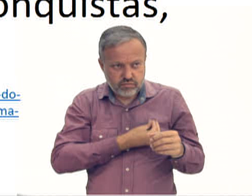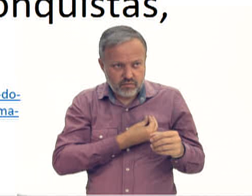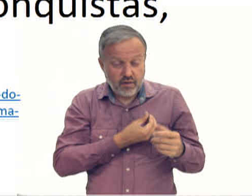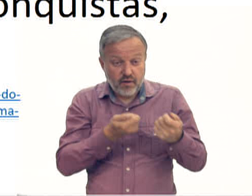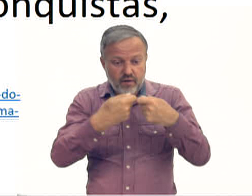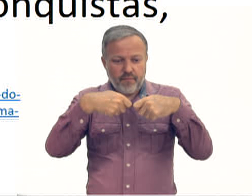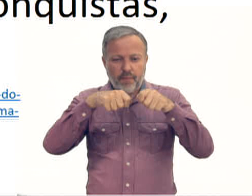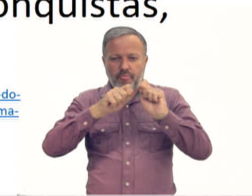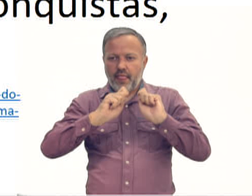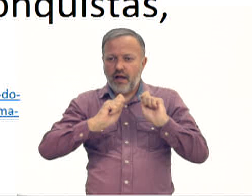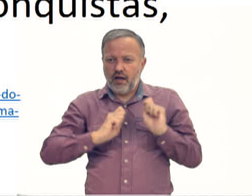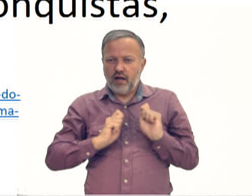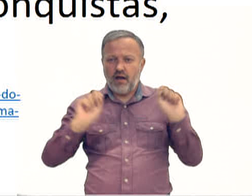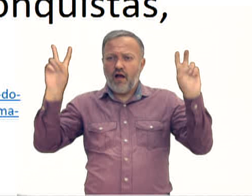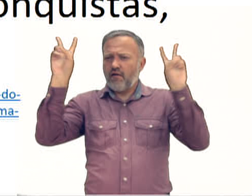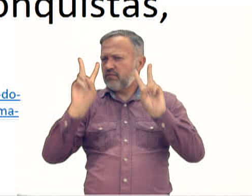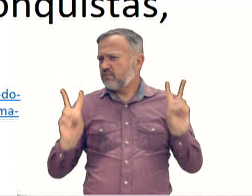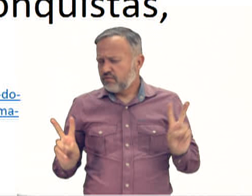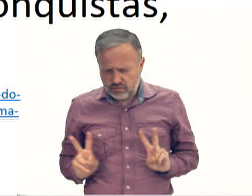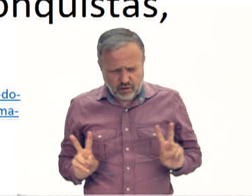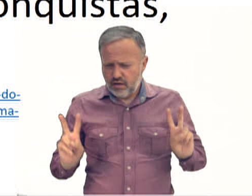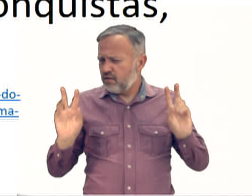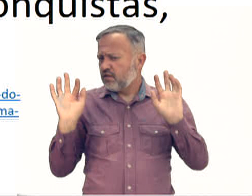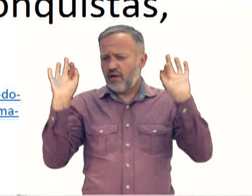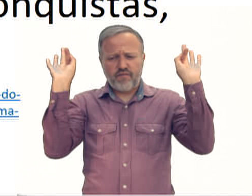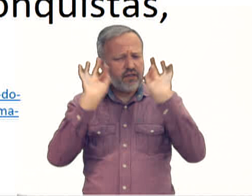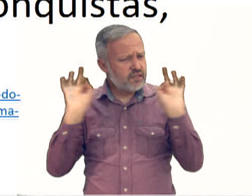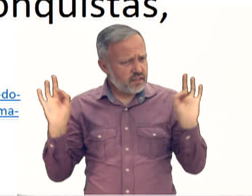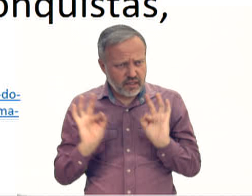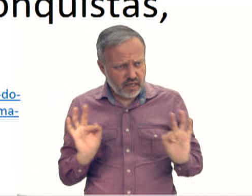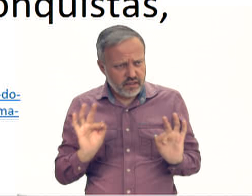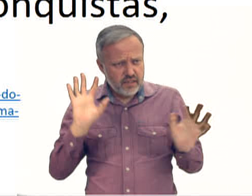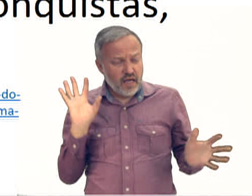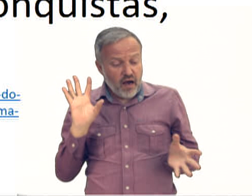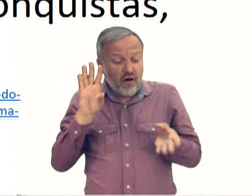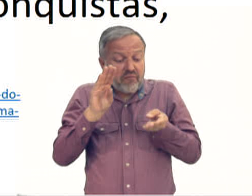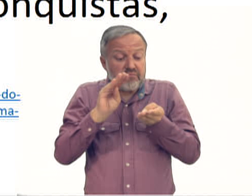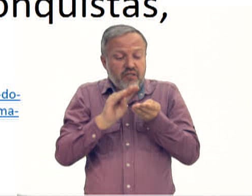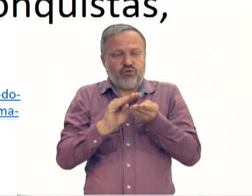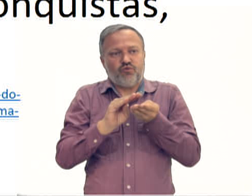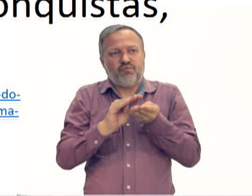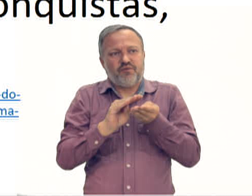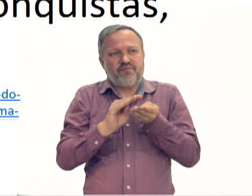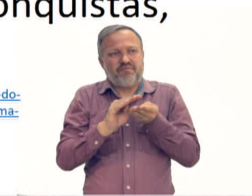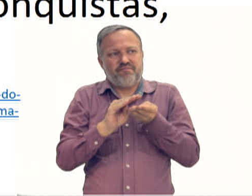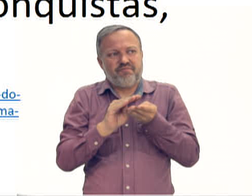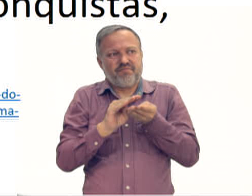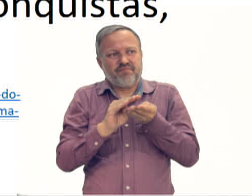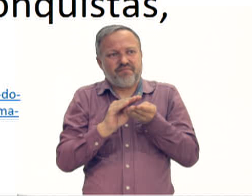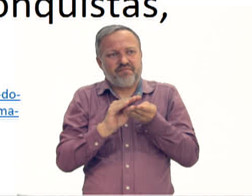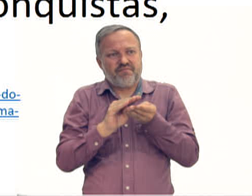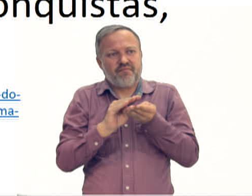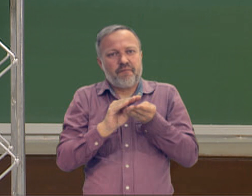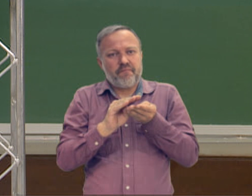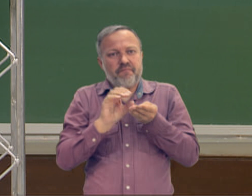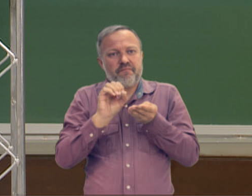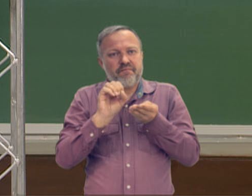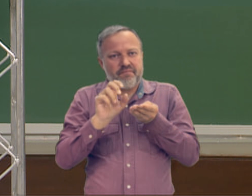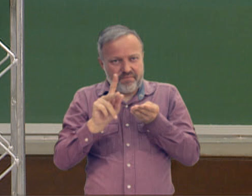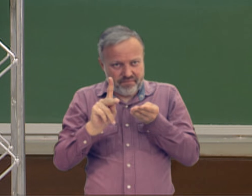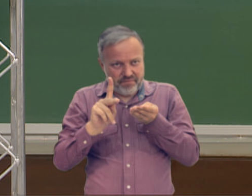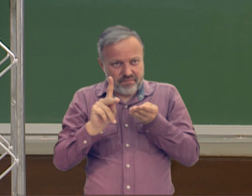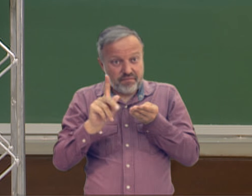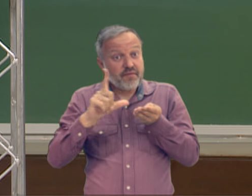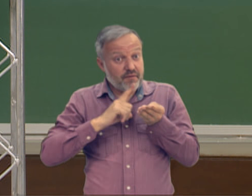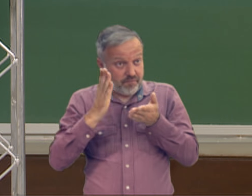ganhos, conquistas, vitórias e finais felizes. Então esse é um resumo, aqui está o link do resumo, mas vocês têm no livro de vocês, ele